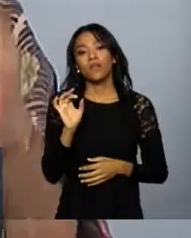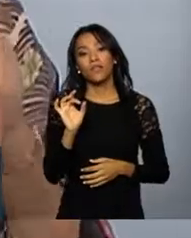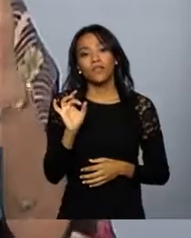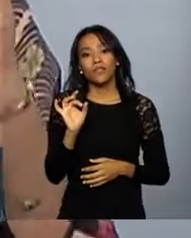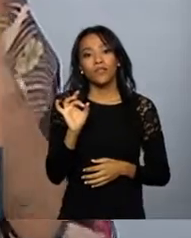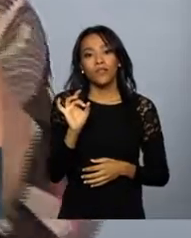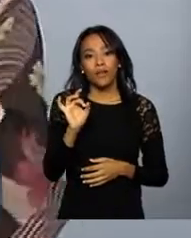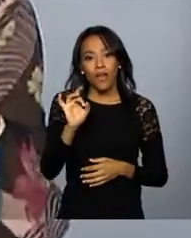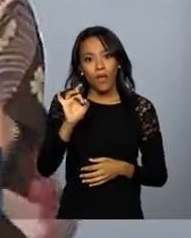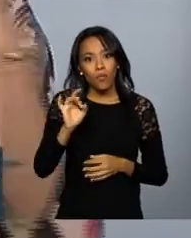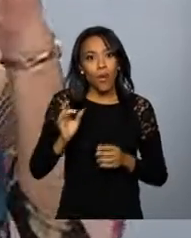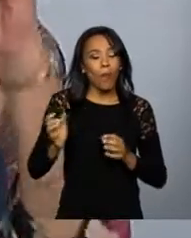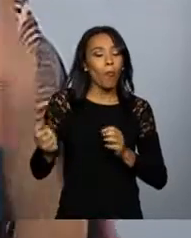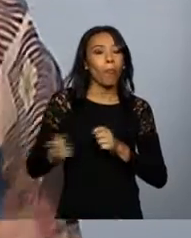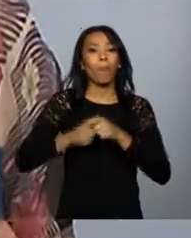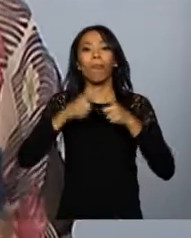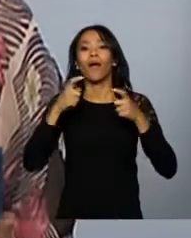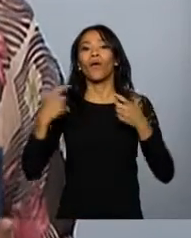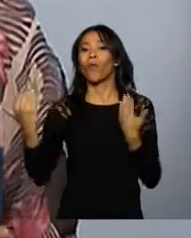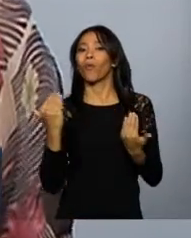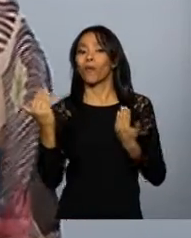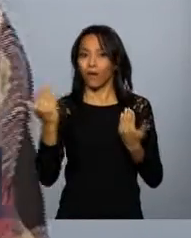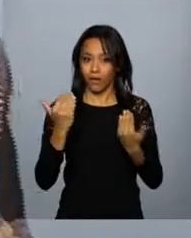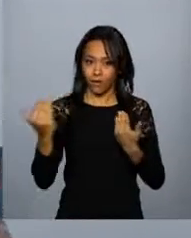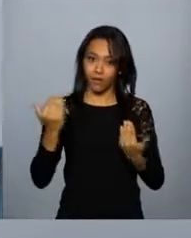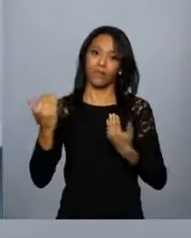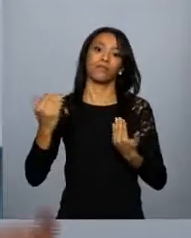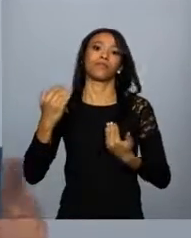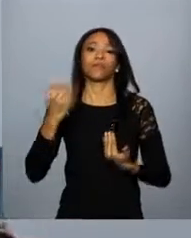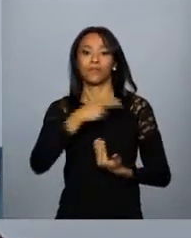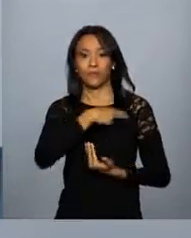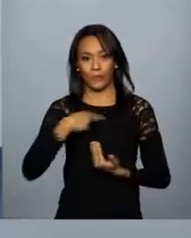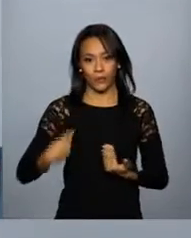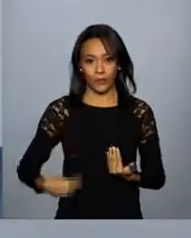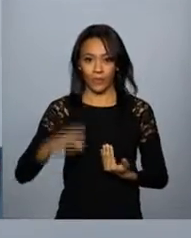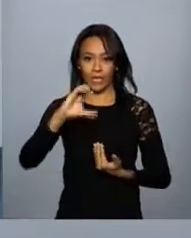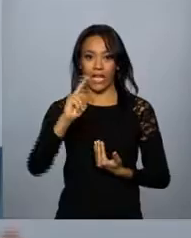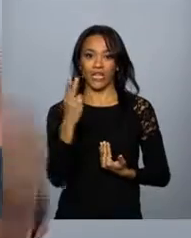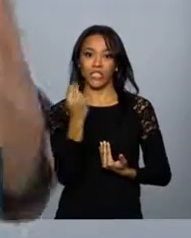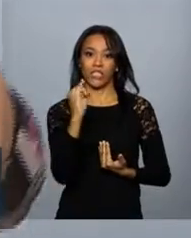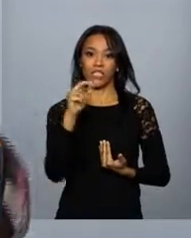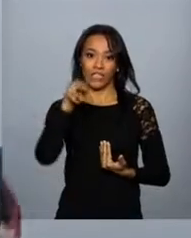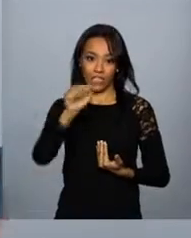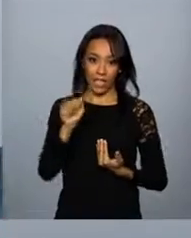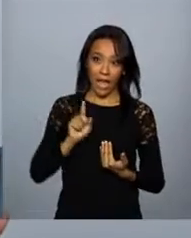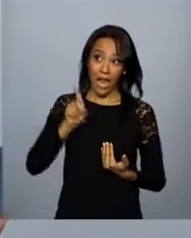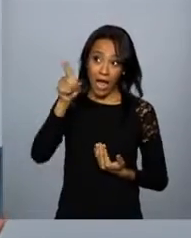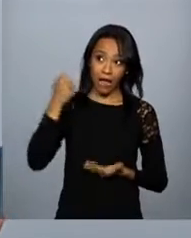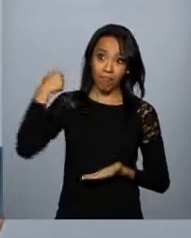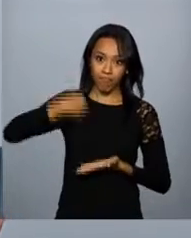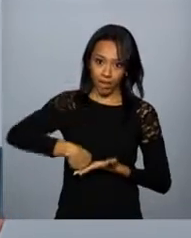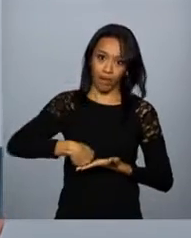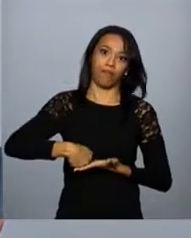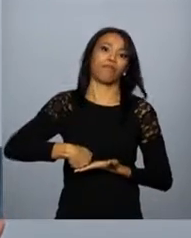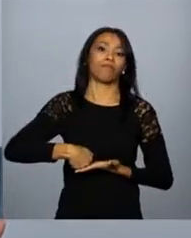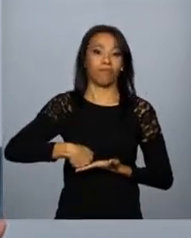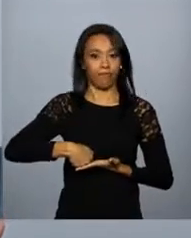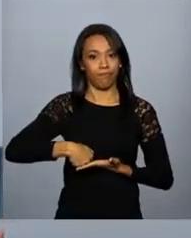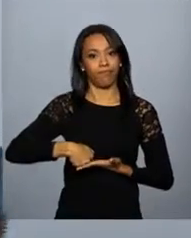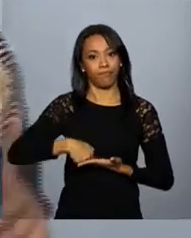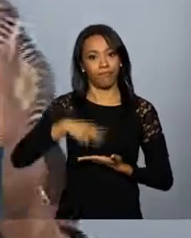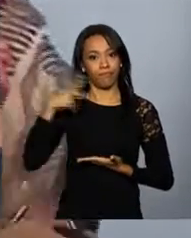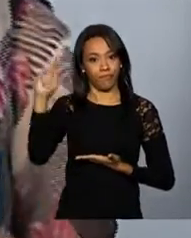programa habitacional maior que o da China. Agora, o da China é pago integralmente,